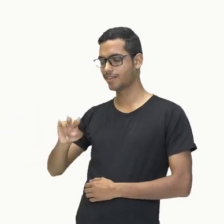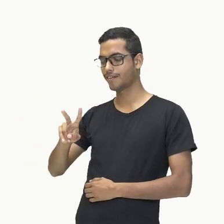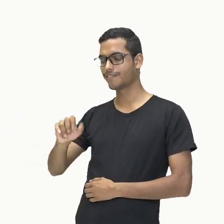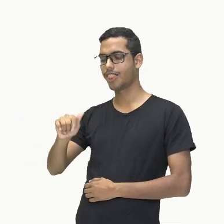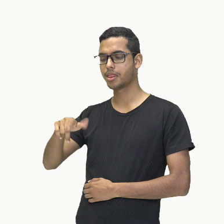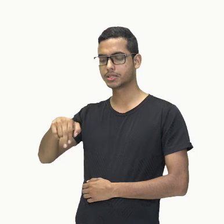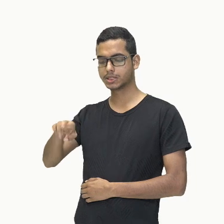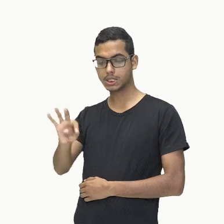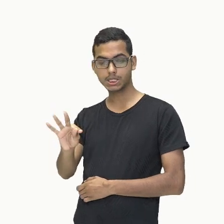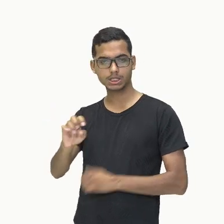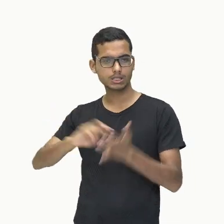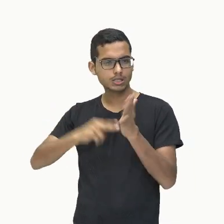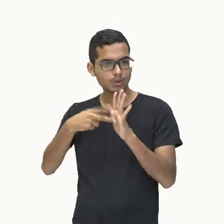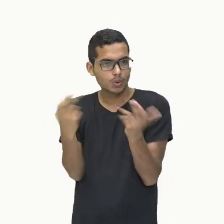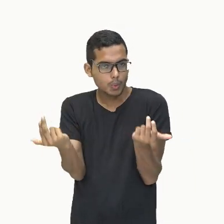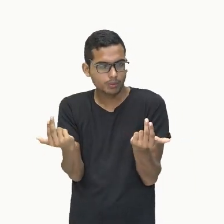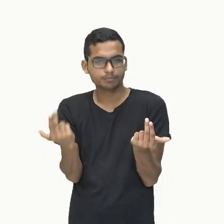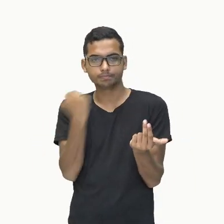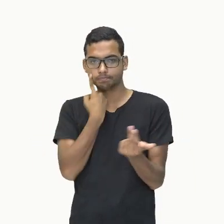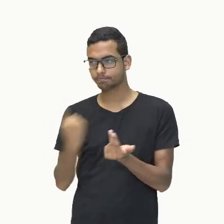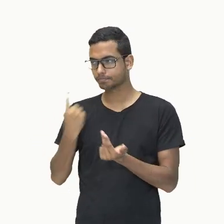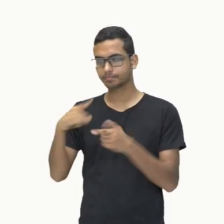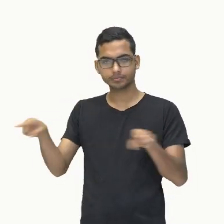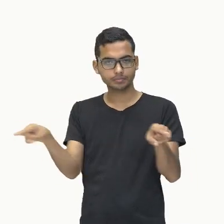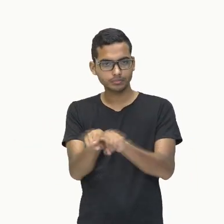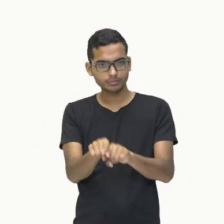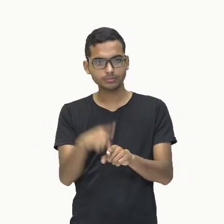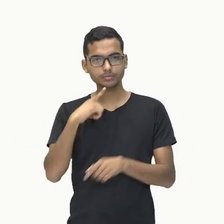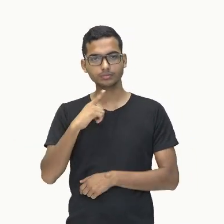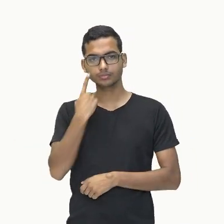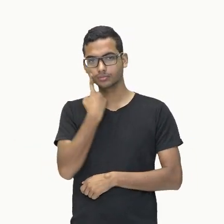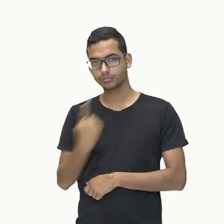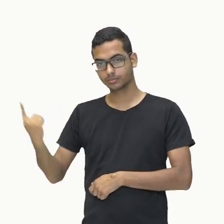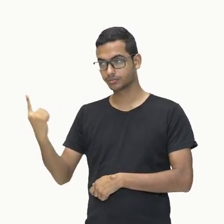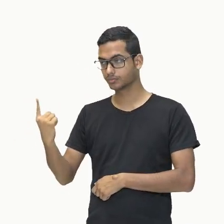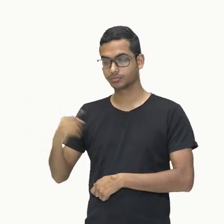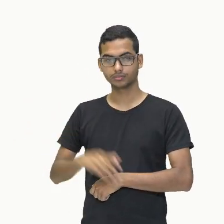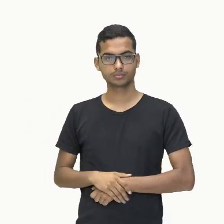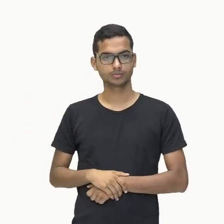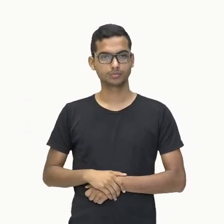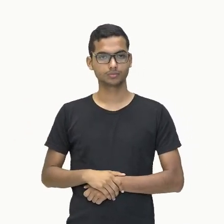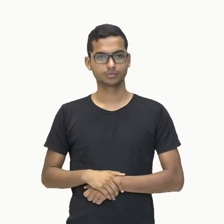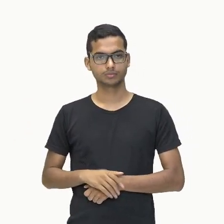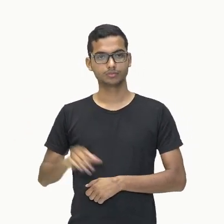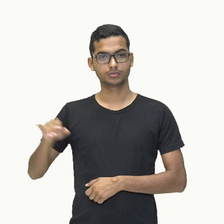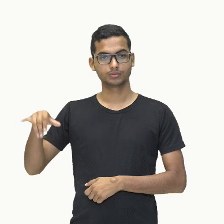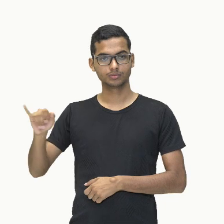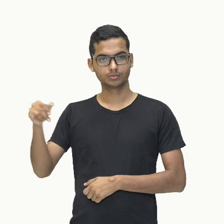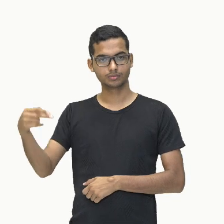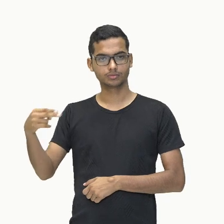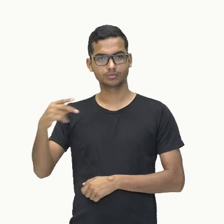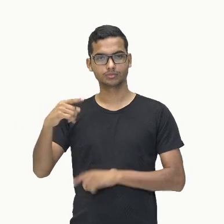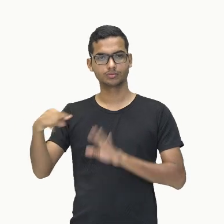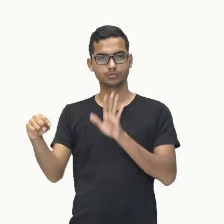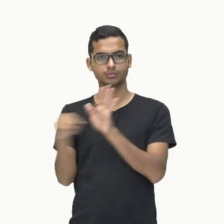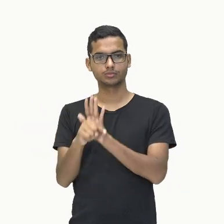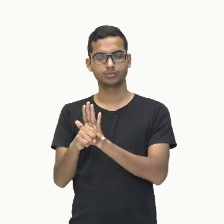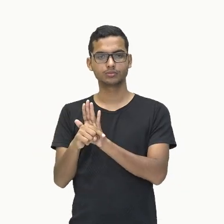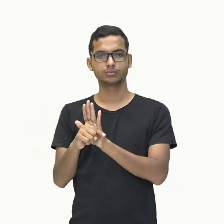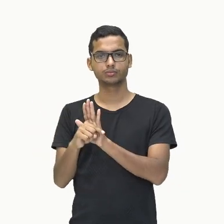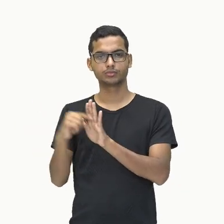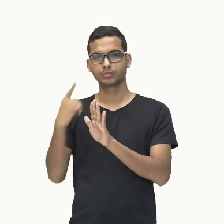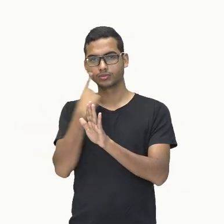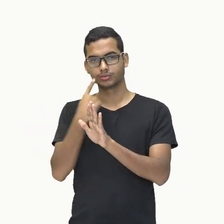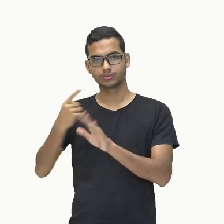né? Porque uma é a equação reduzida e essa outra é a equação geral, tá? A mesma coisa ocorre